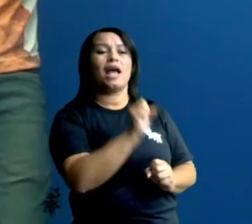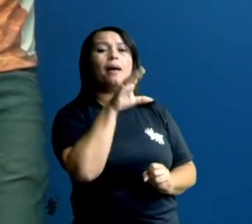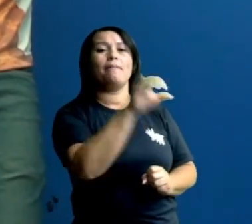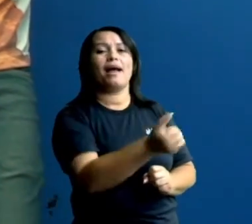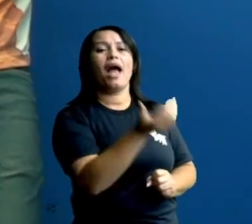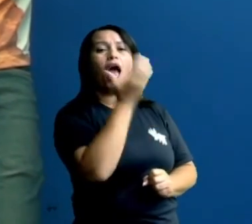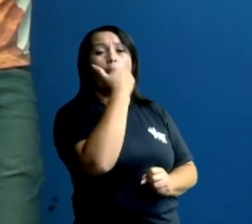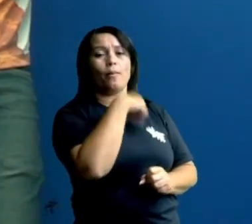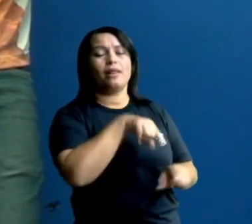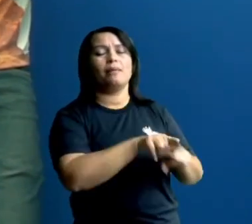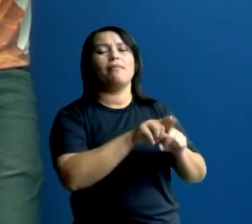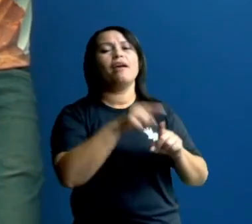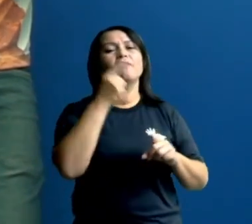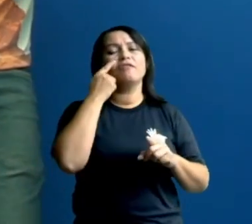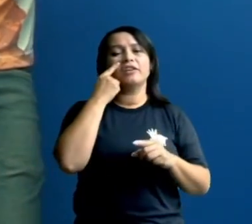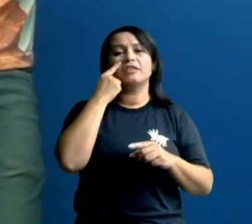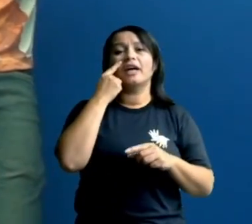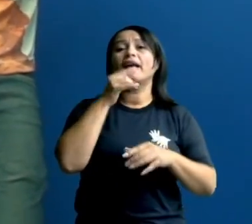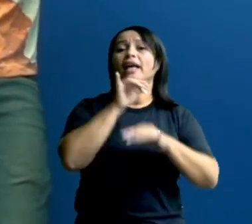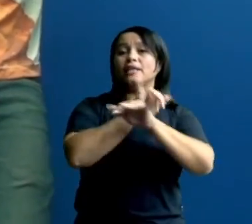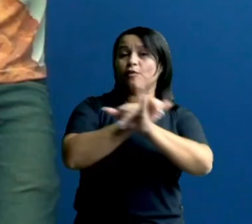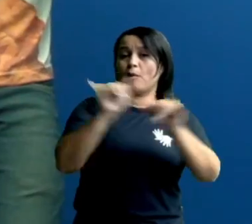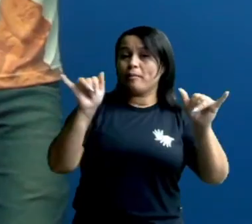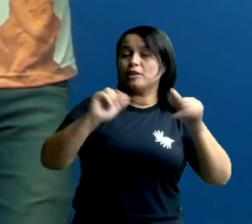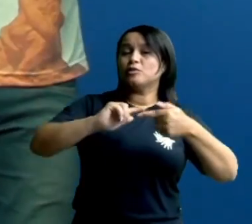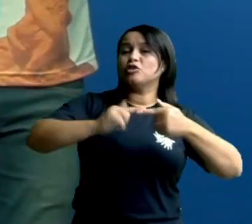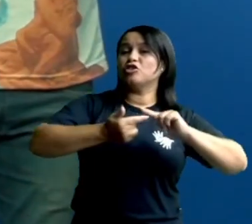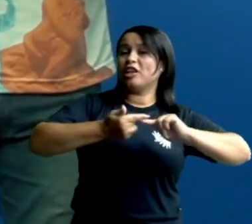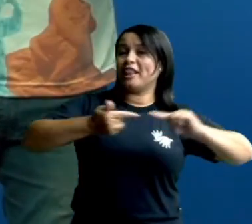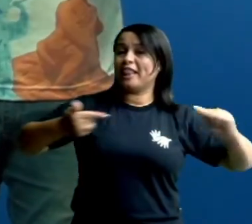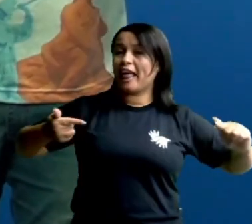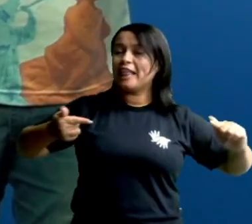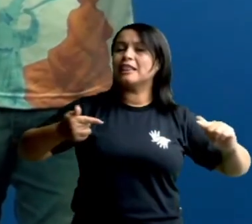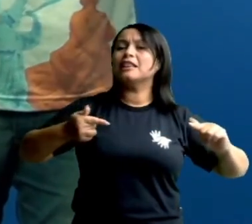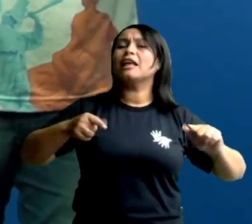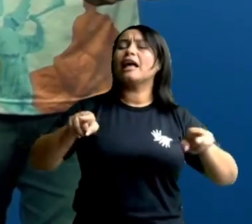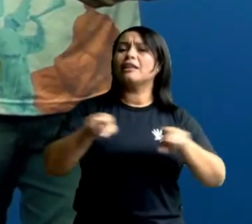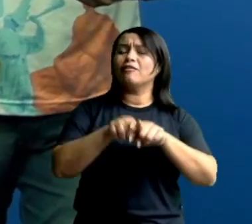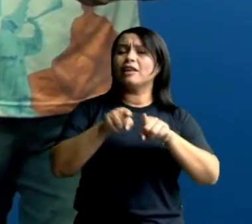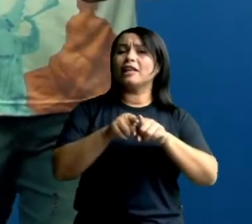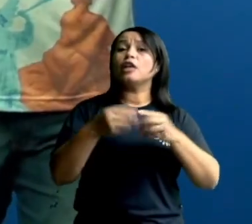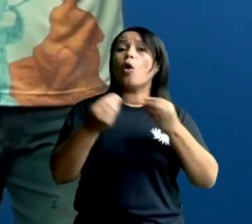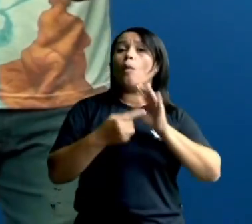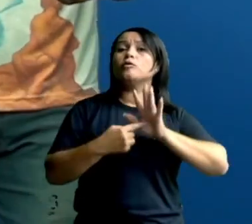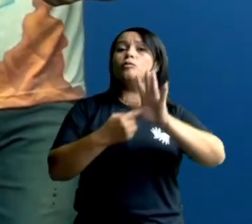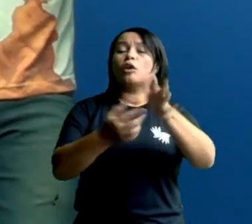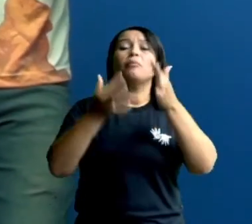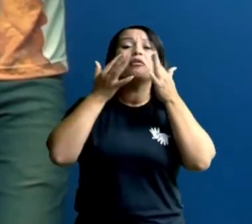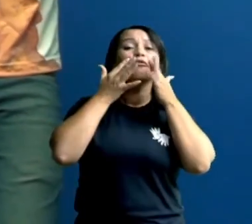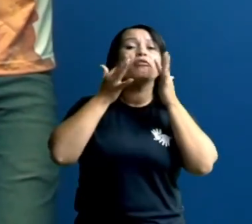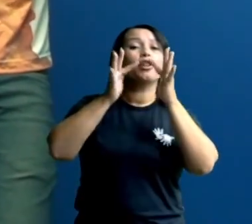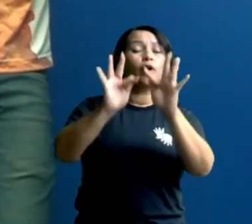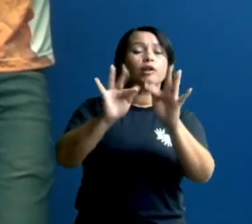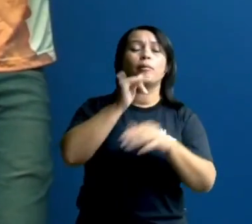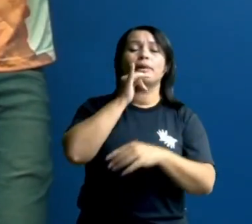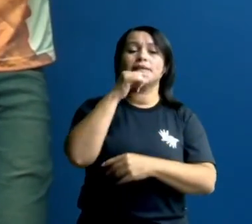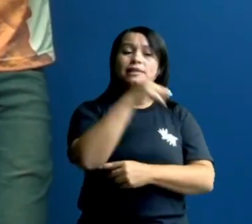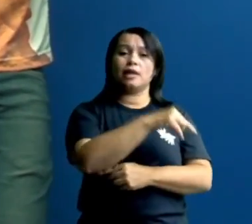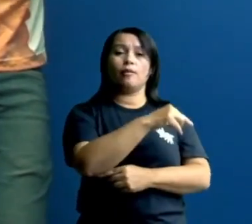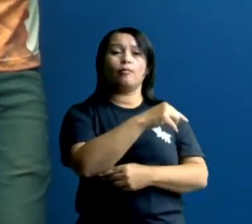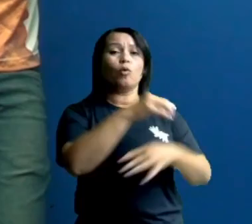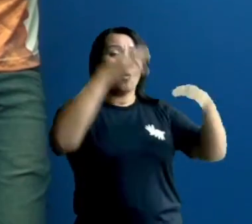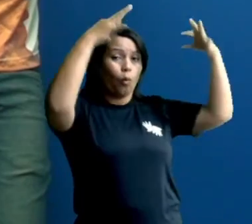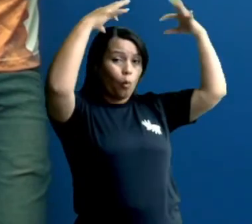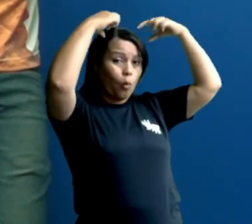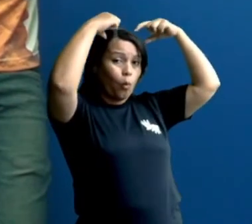que as informações genéticas elas são expressas através do fenótipo. O fenótipo do urso foi